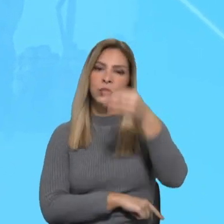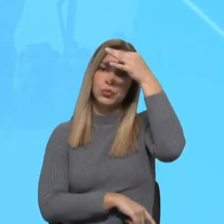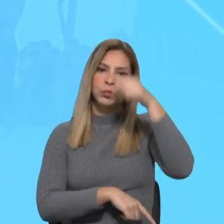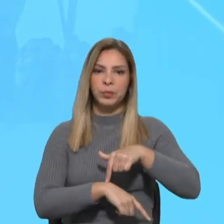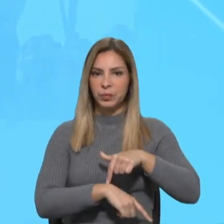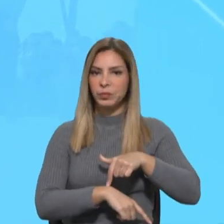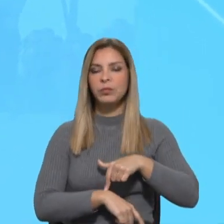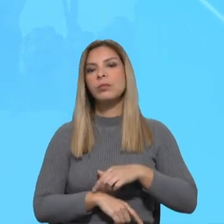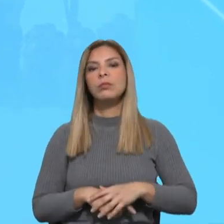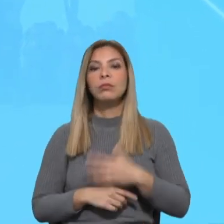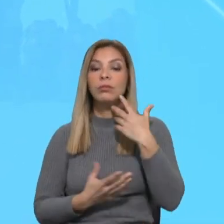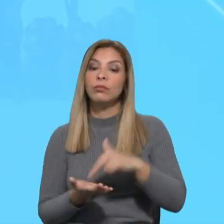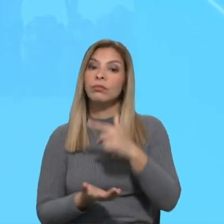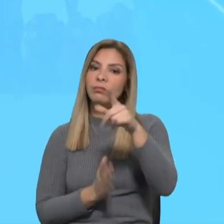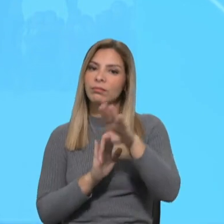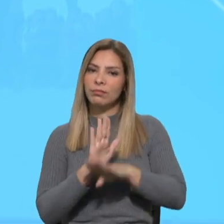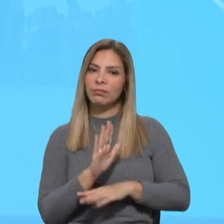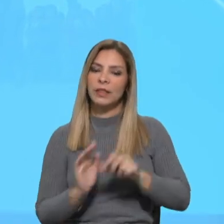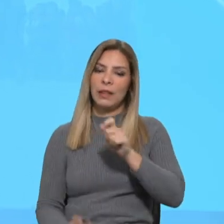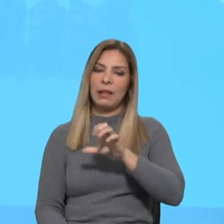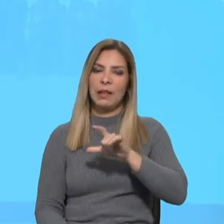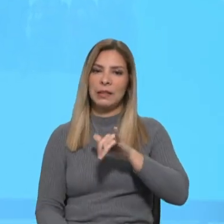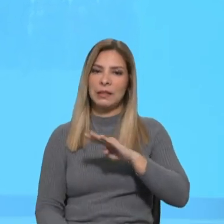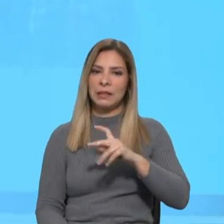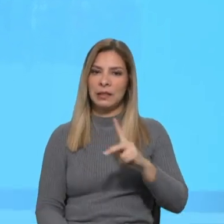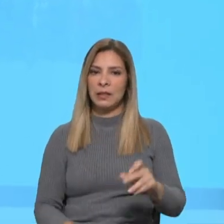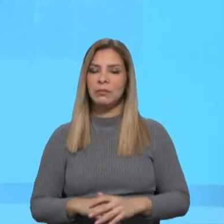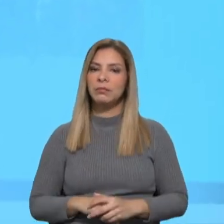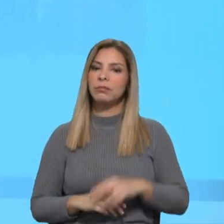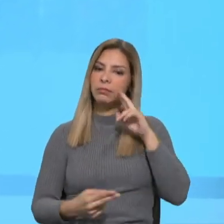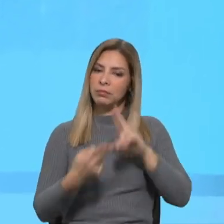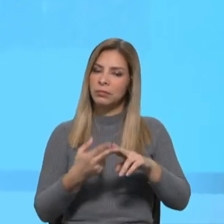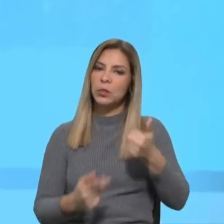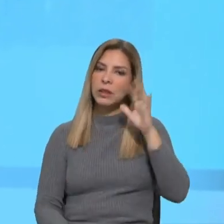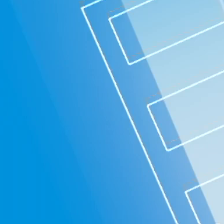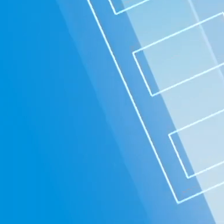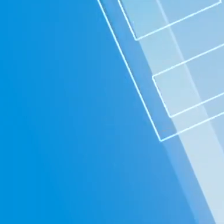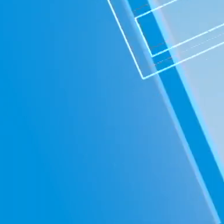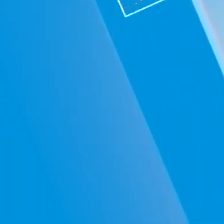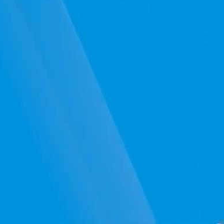contamos consigo para mais um programa Eclésia. Até lá, tenha uma ótima tarde.